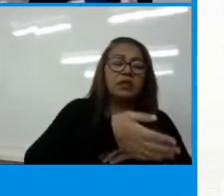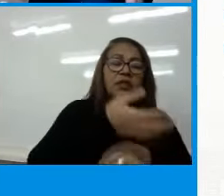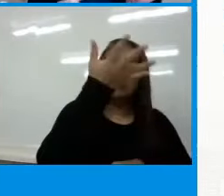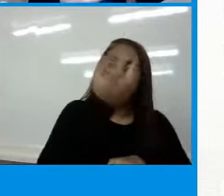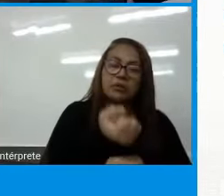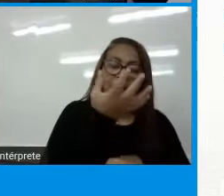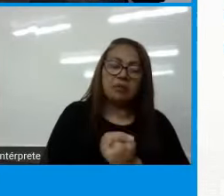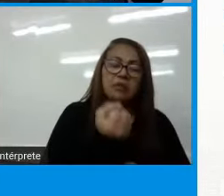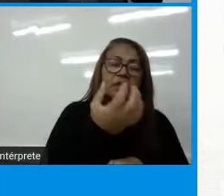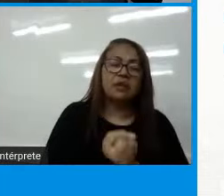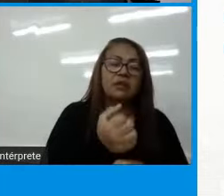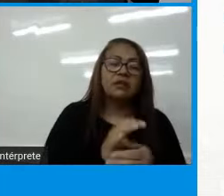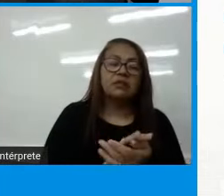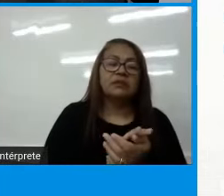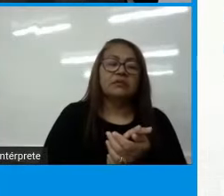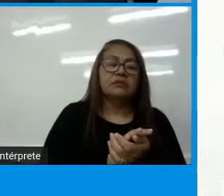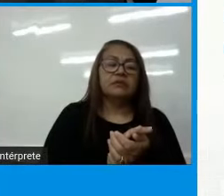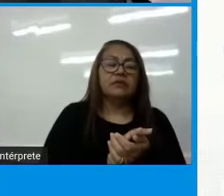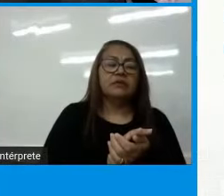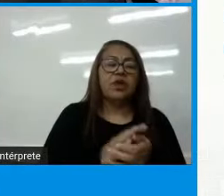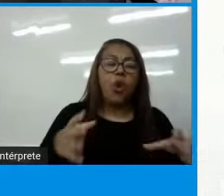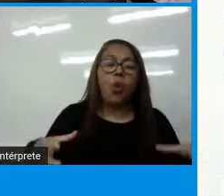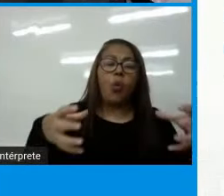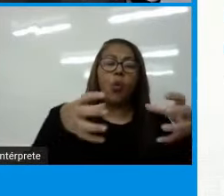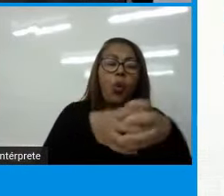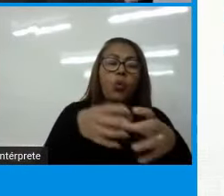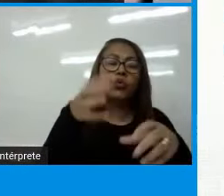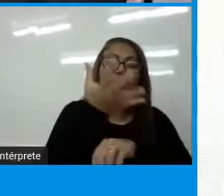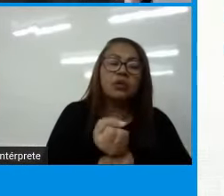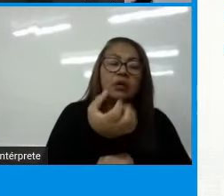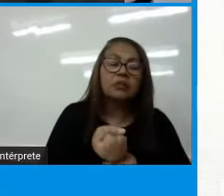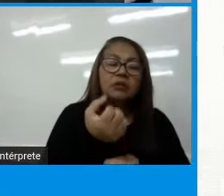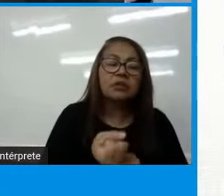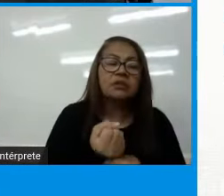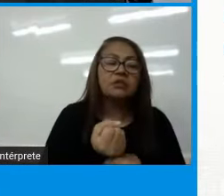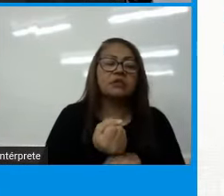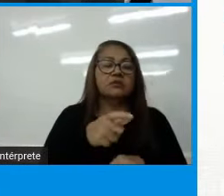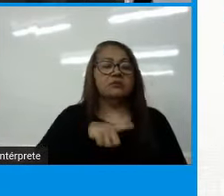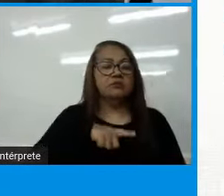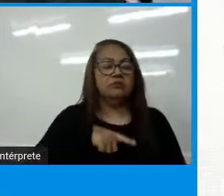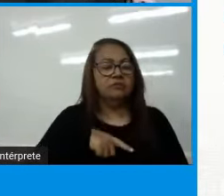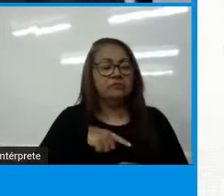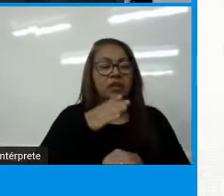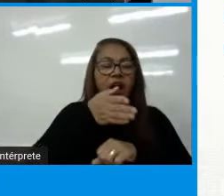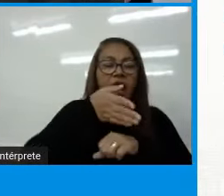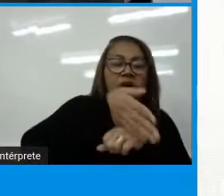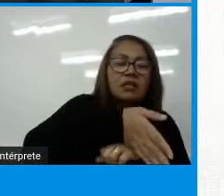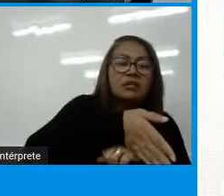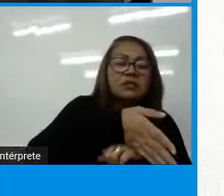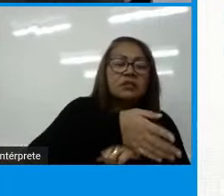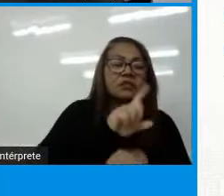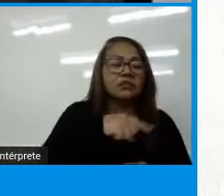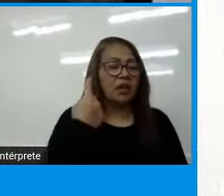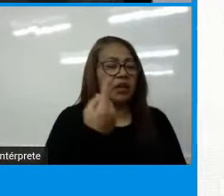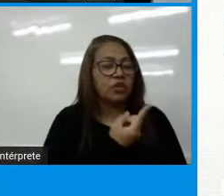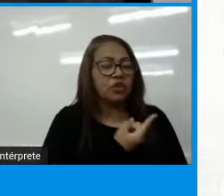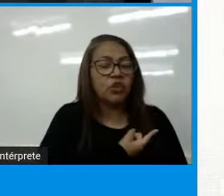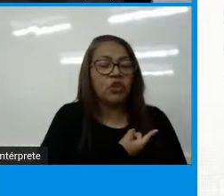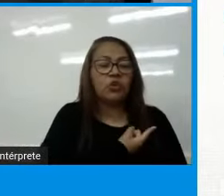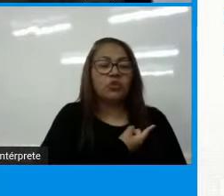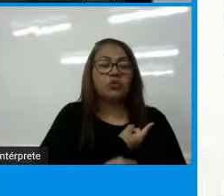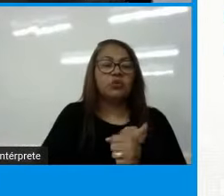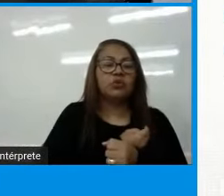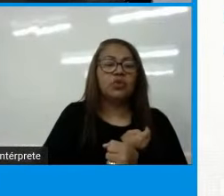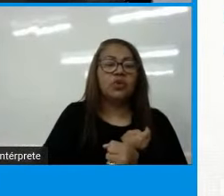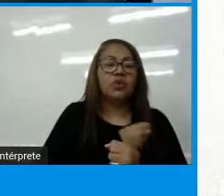que o Google tem um conjunto de aplicativos? Pois bem, você tem acesso a todos eles clicando nesses pontinhos. E lá embaixo,